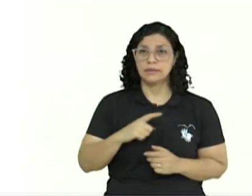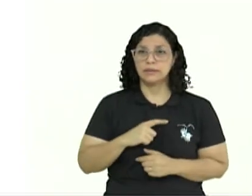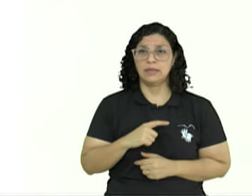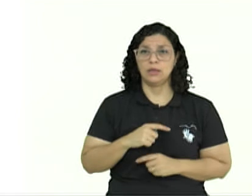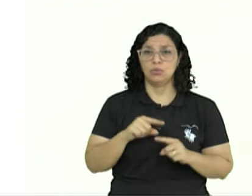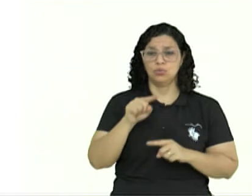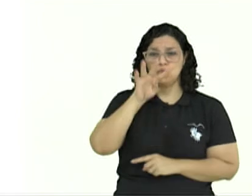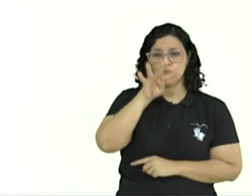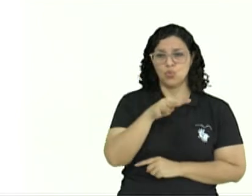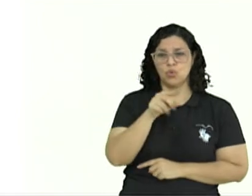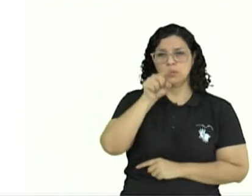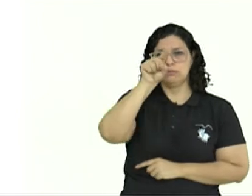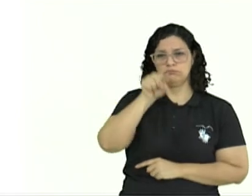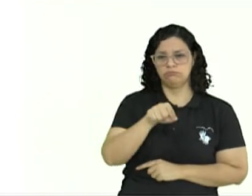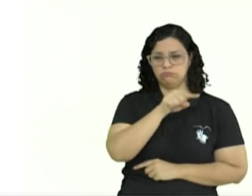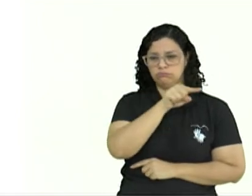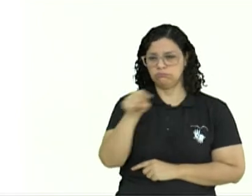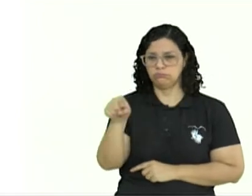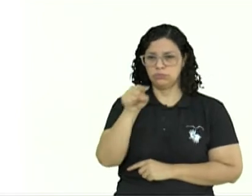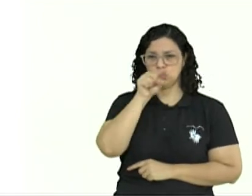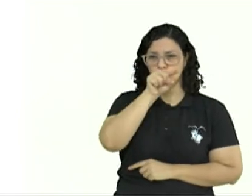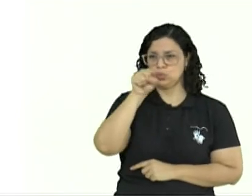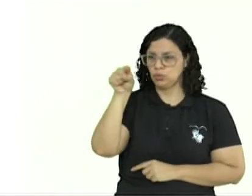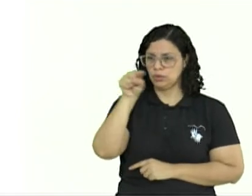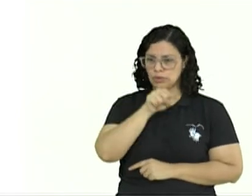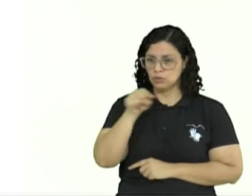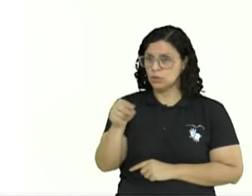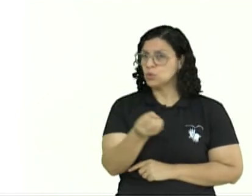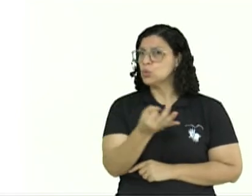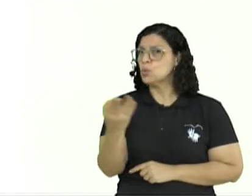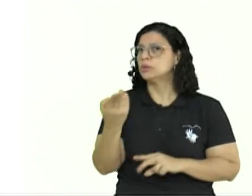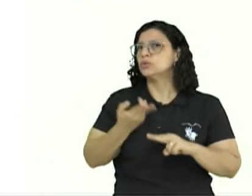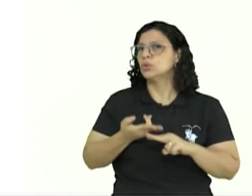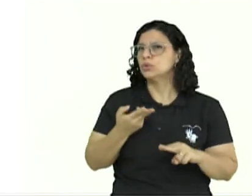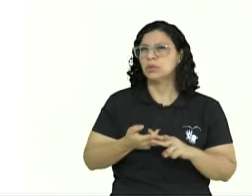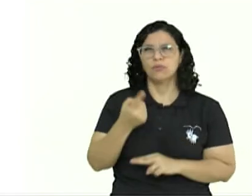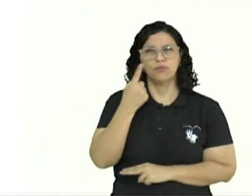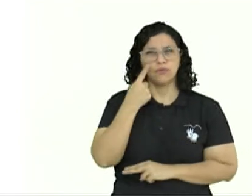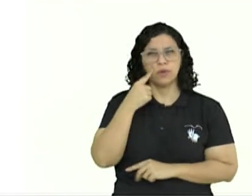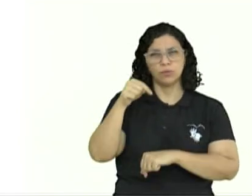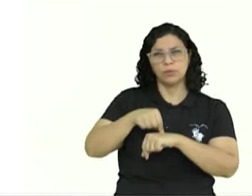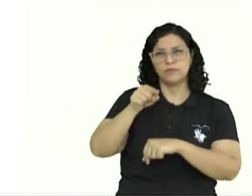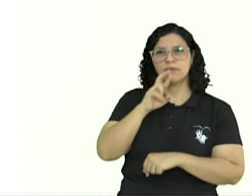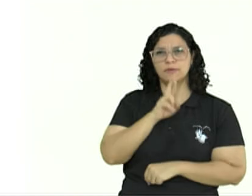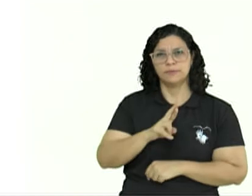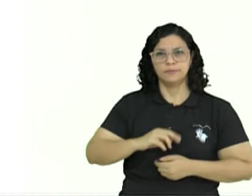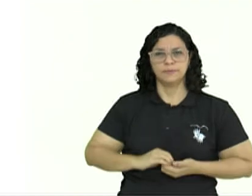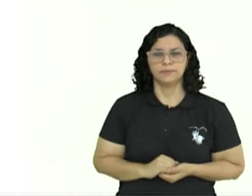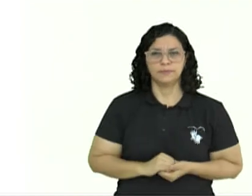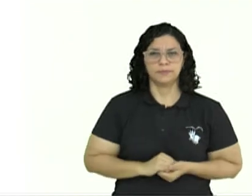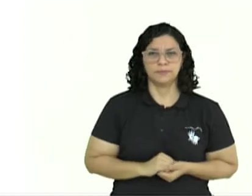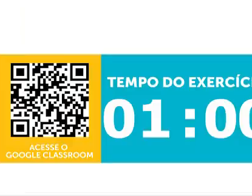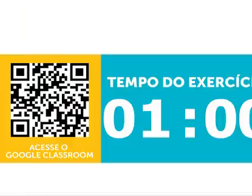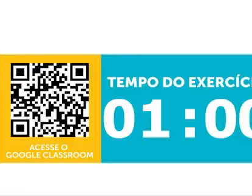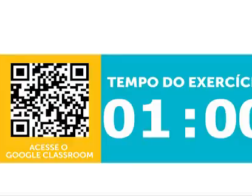o quê? 4 partes, mas quantas partes estão sendo consideradas? Vamos lá, um tempo para vocês.